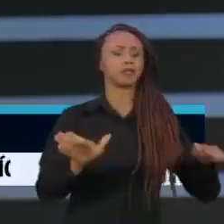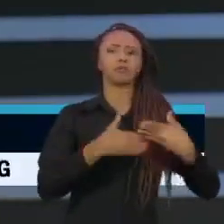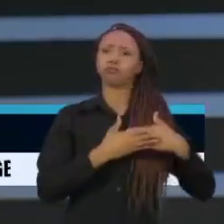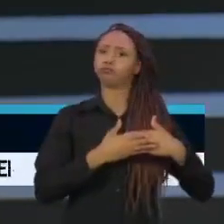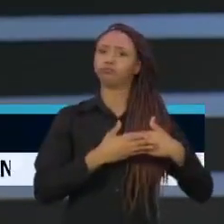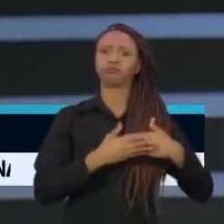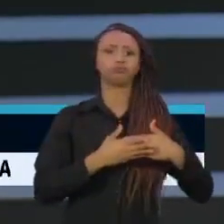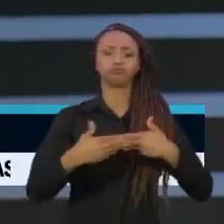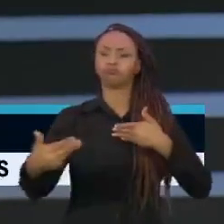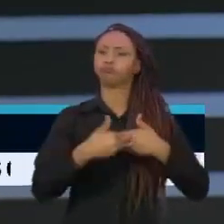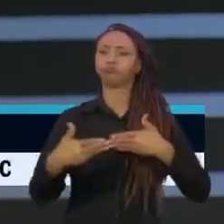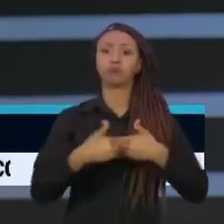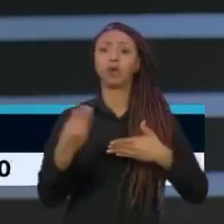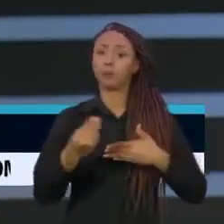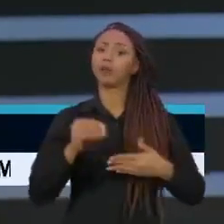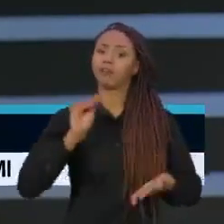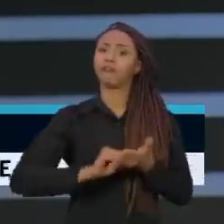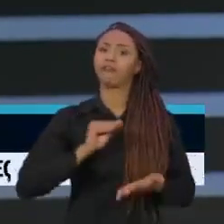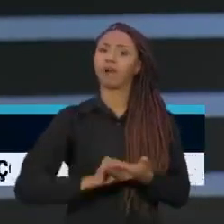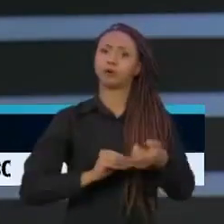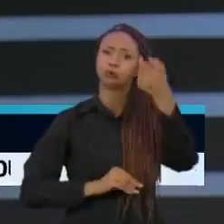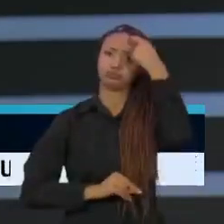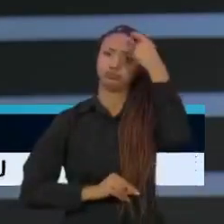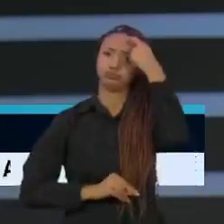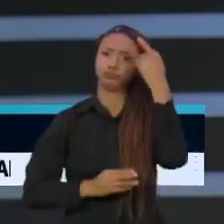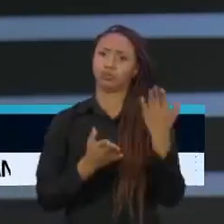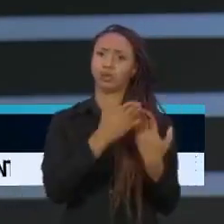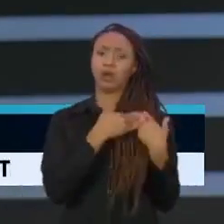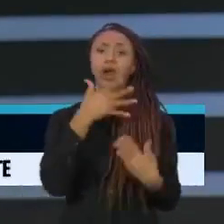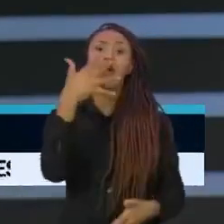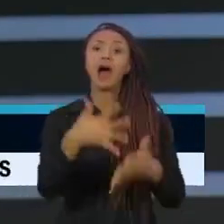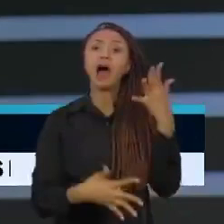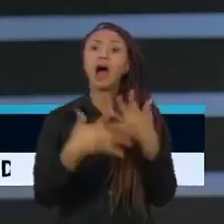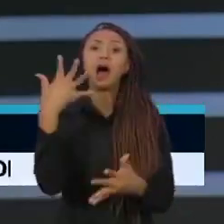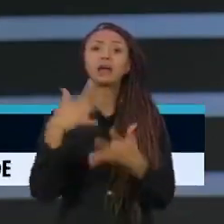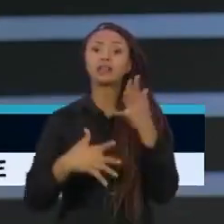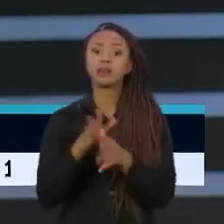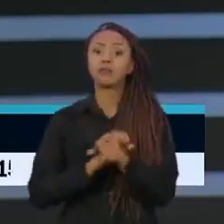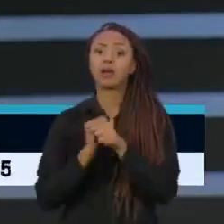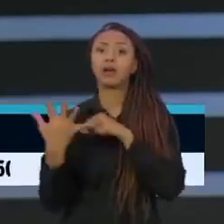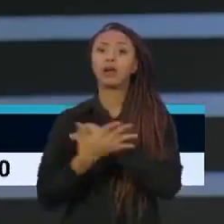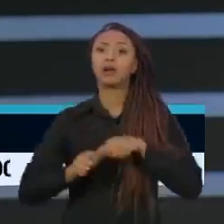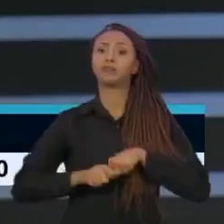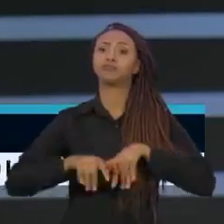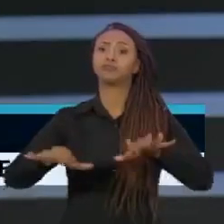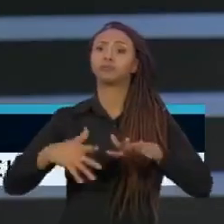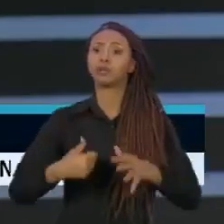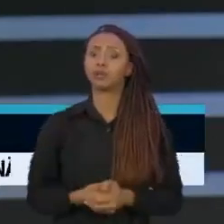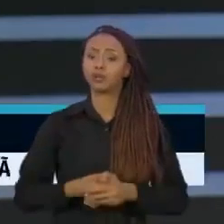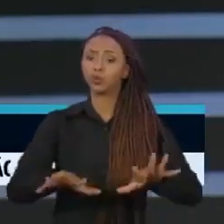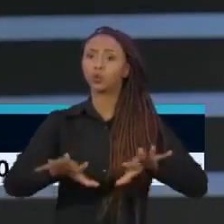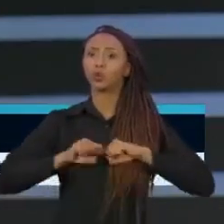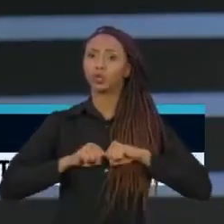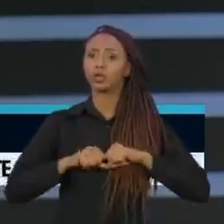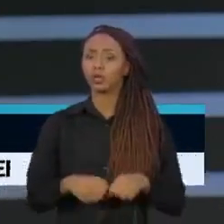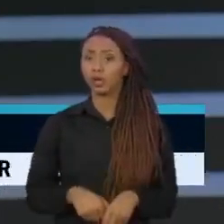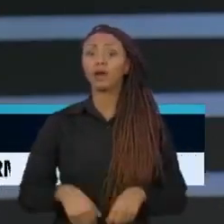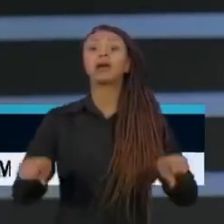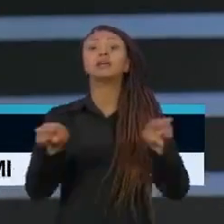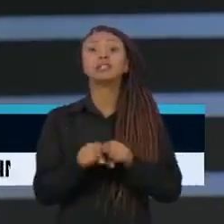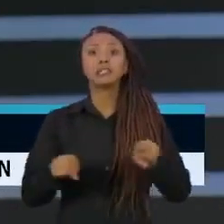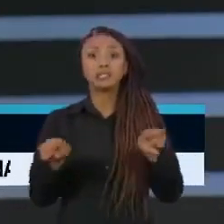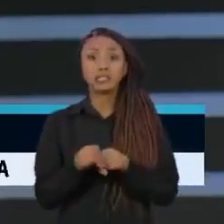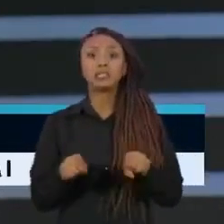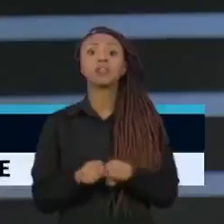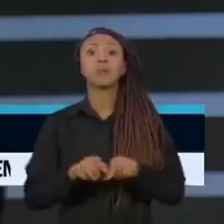de Deus recebidas por que são uns irresponsáveis que atrapalham ao enfrentamento da pandemia o que aumenta a